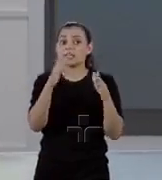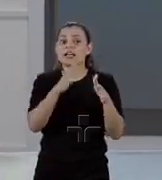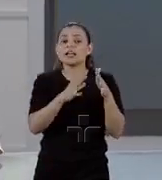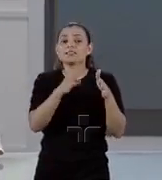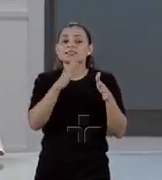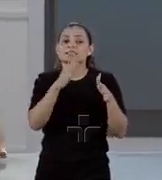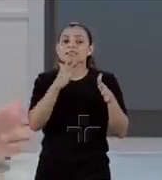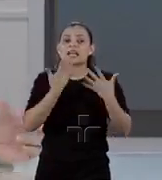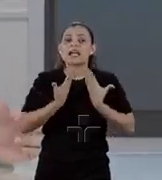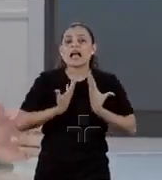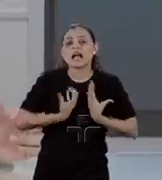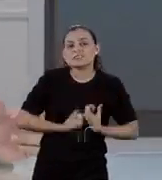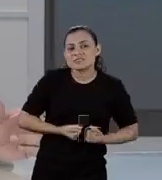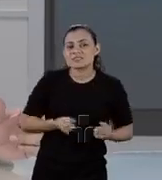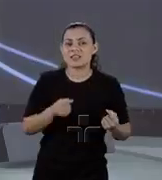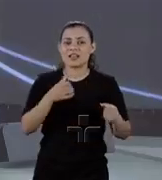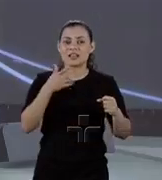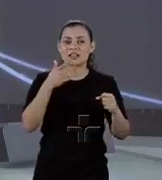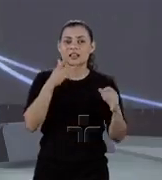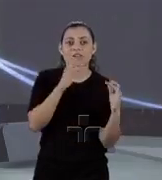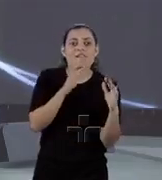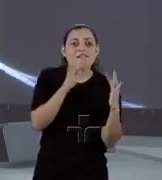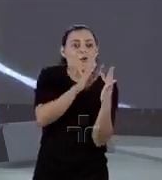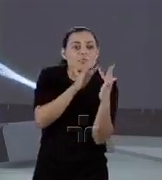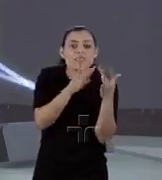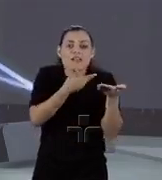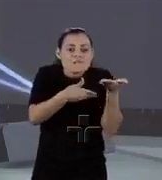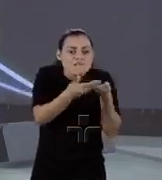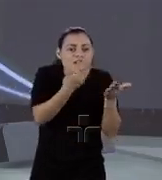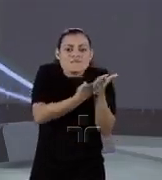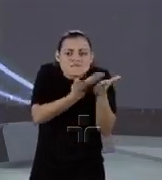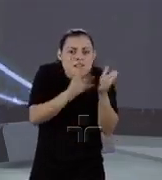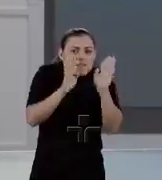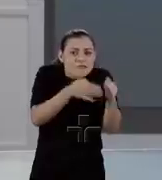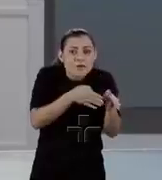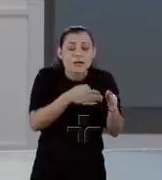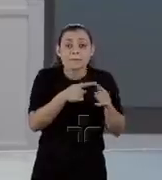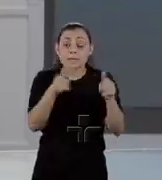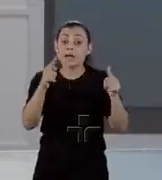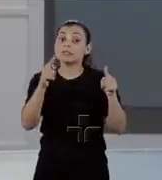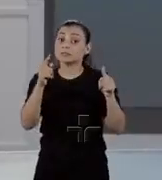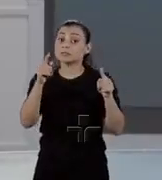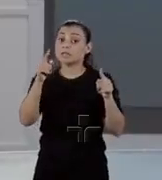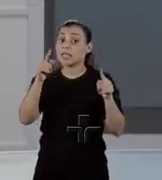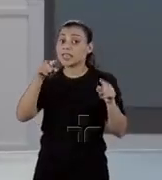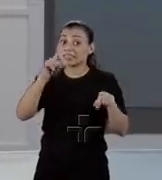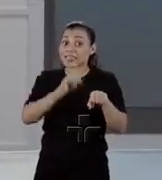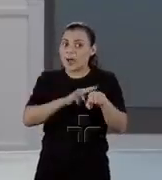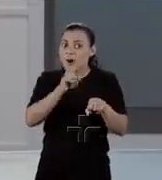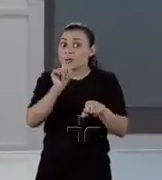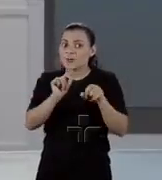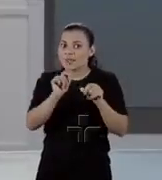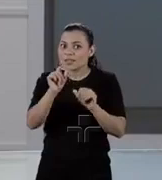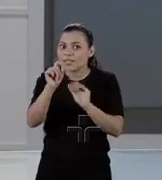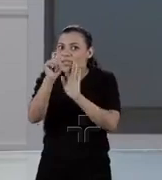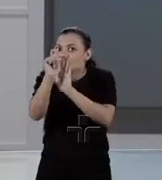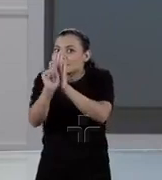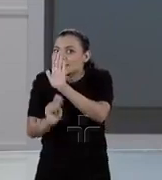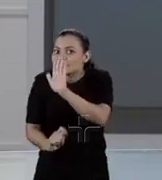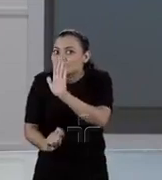certo cansaço do acesso. Mas na hora de escrever, na correção das provas, como é que é? Eu ia chegar lá. Na hora de escrever, no texto